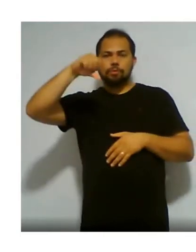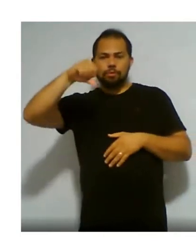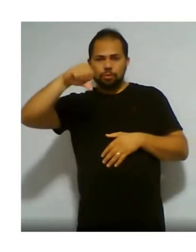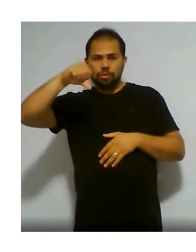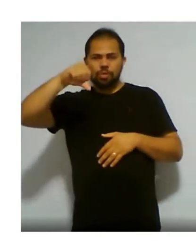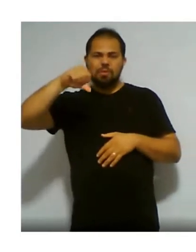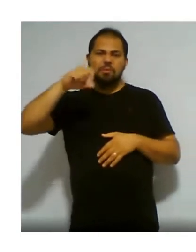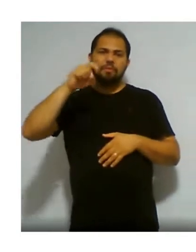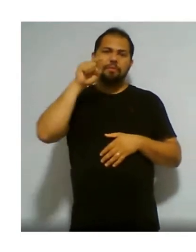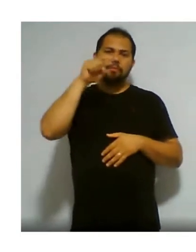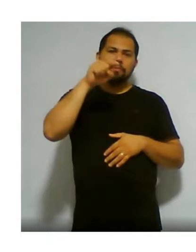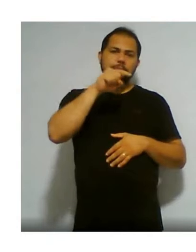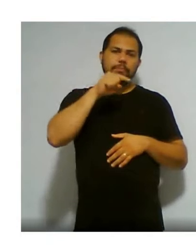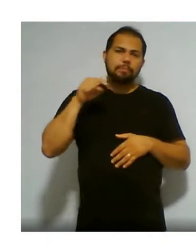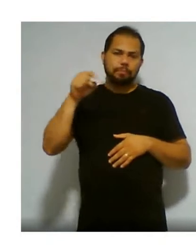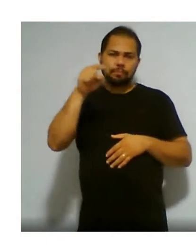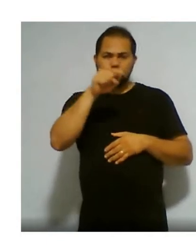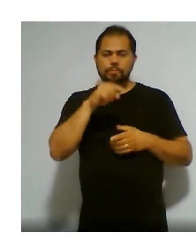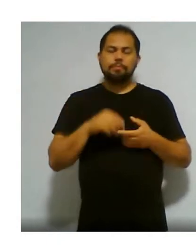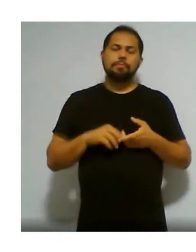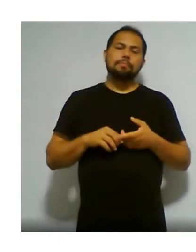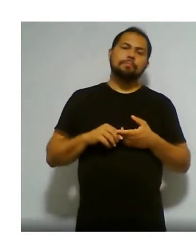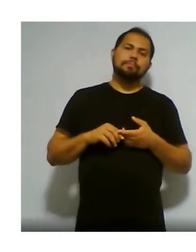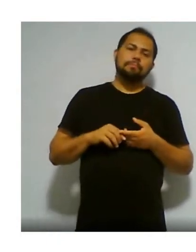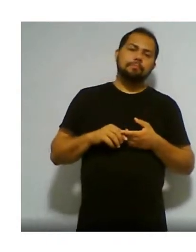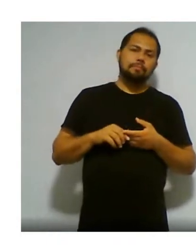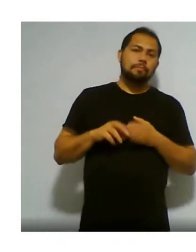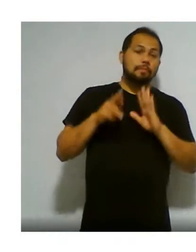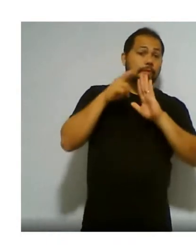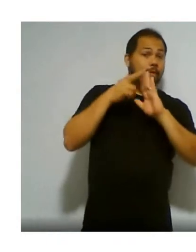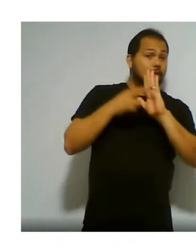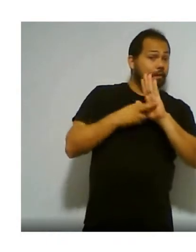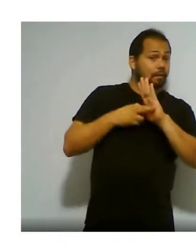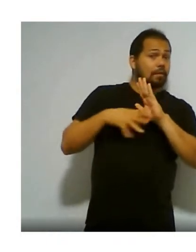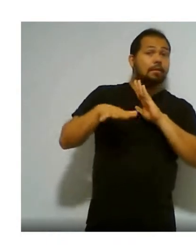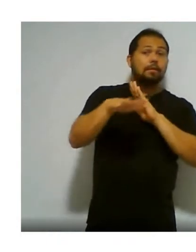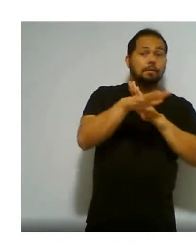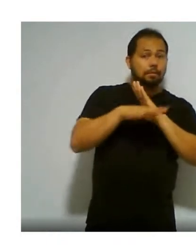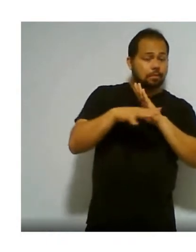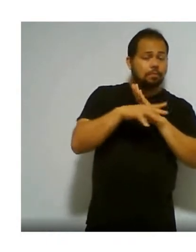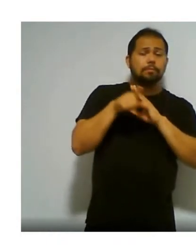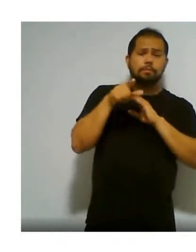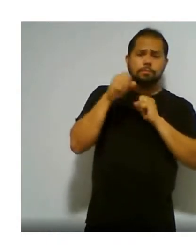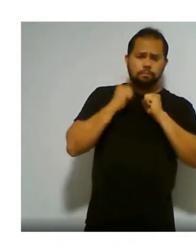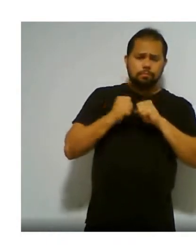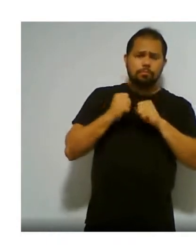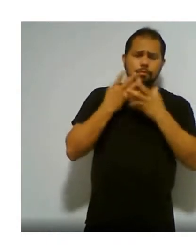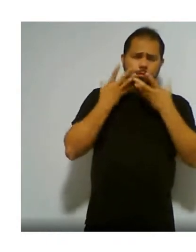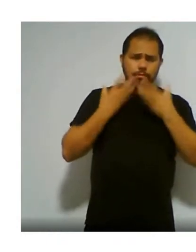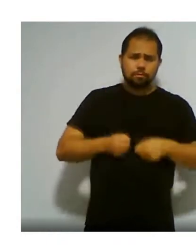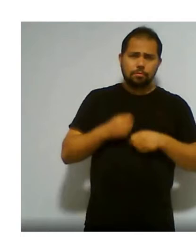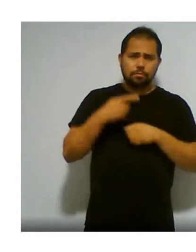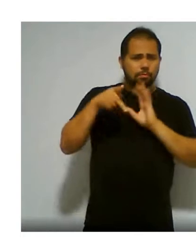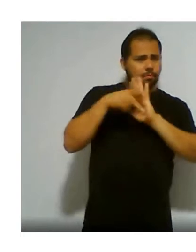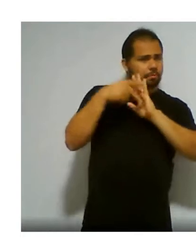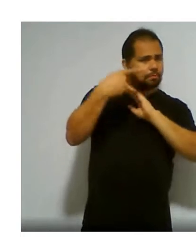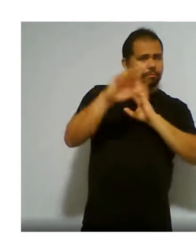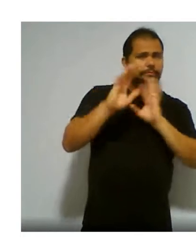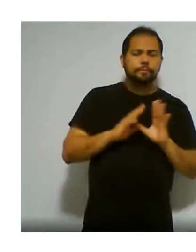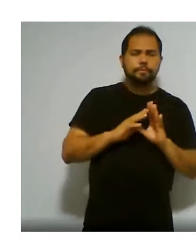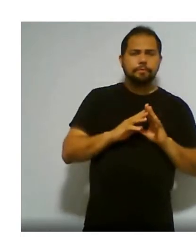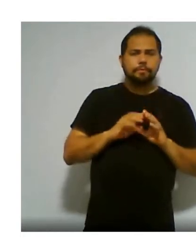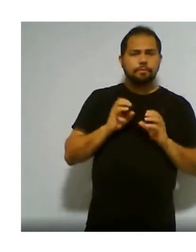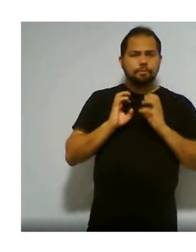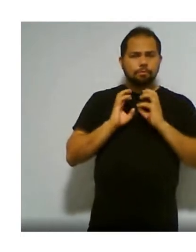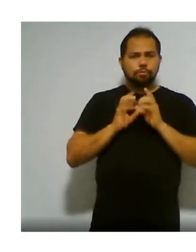4 milímetros. Então, isso é uma regra geral que você pode adotar para você. Então, se está no processador de hoje em dia, muito provavelmente ele